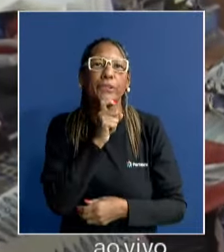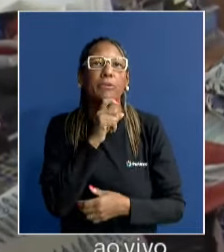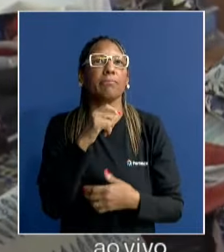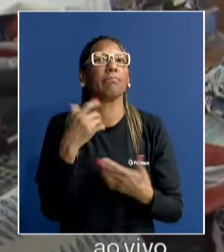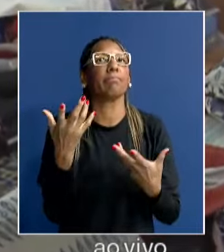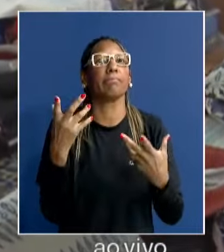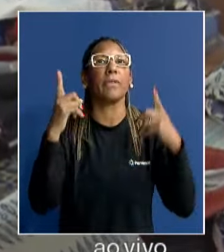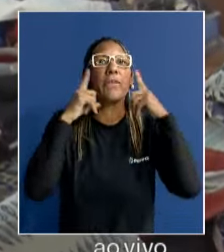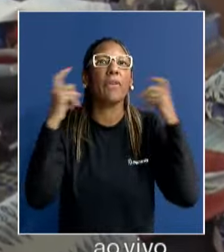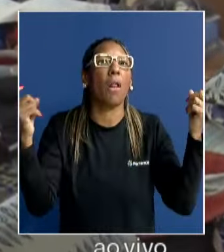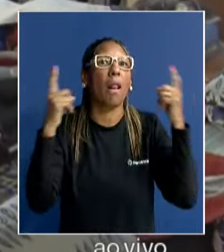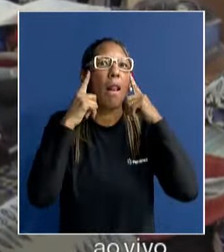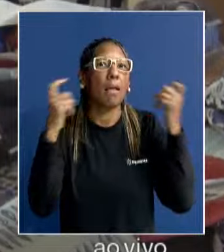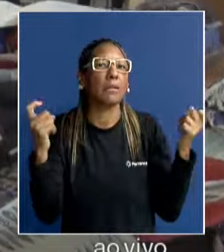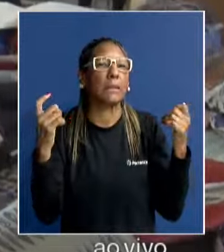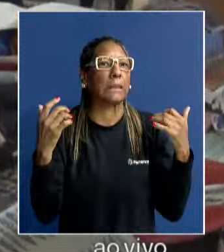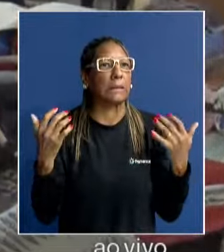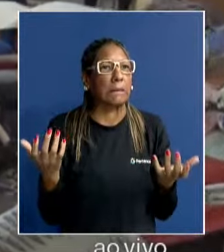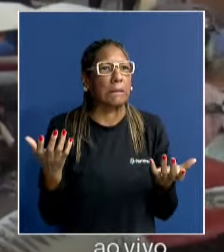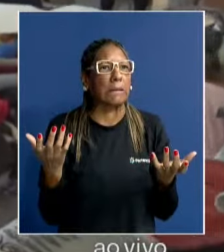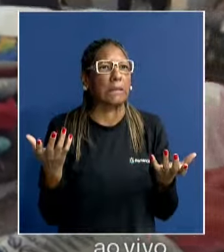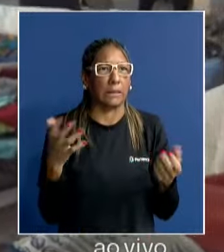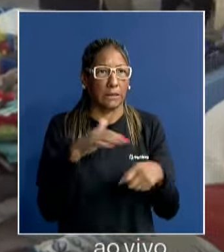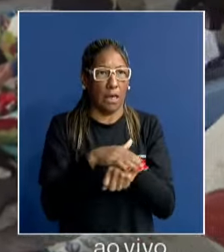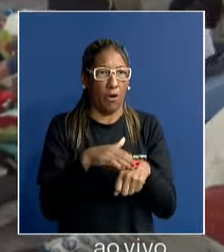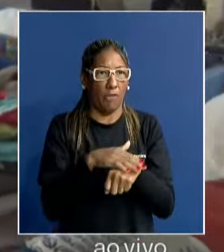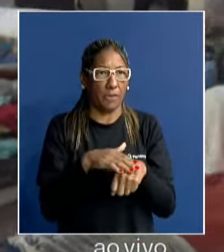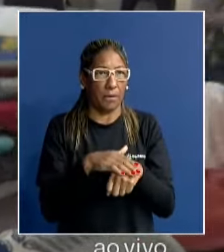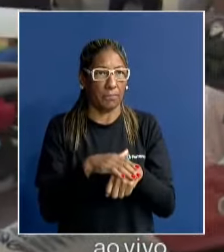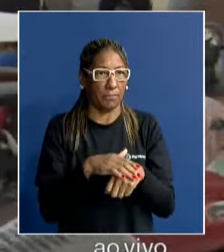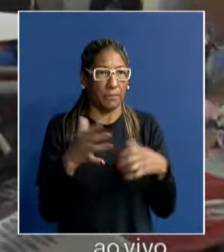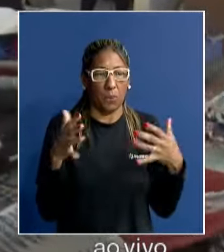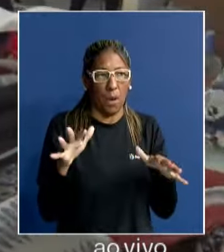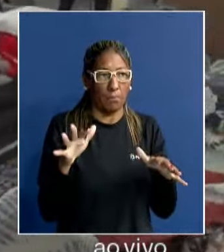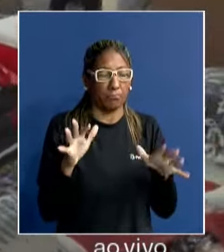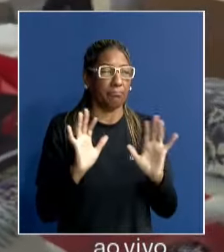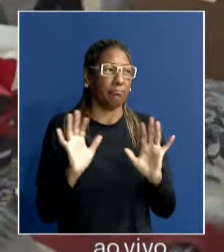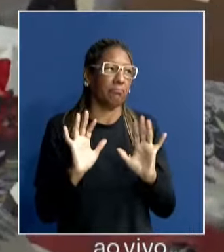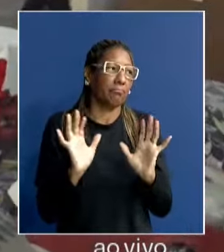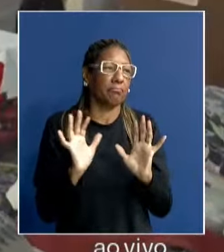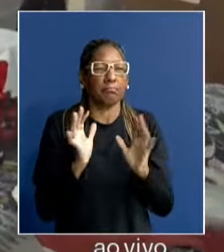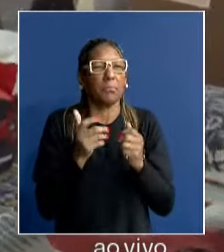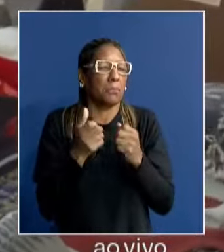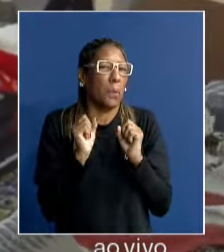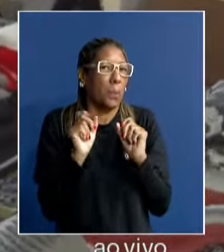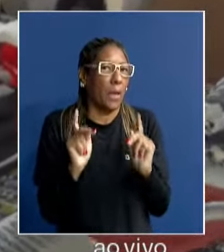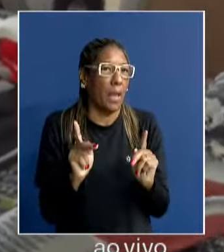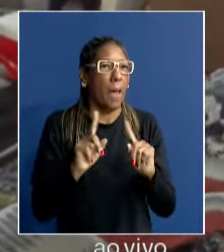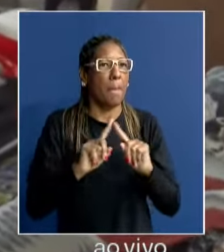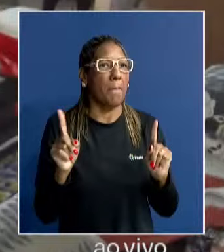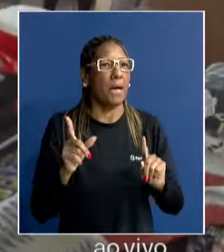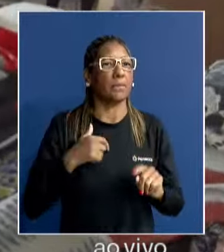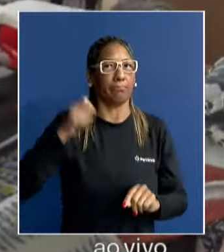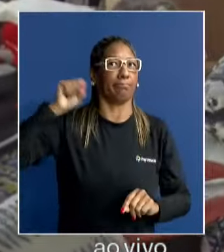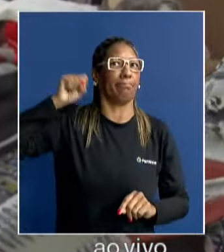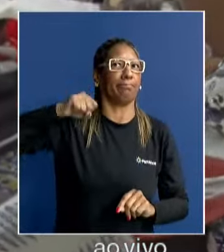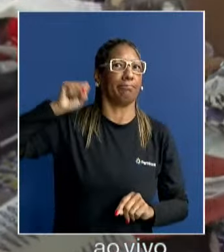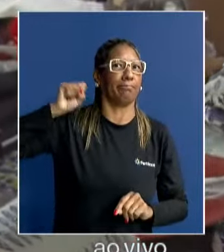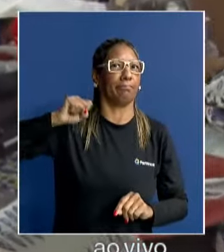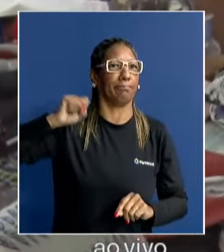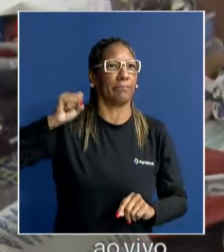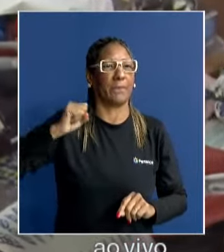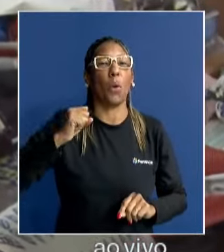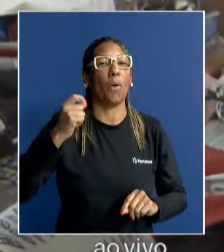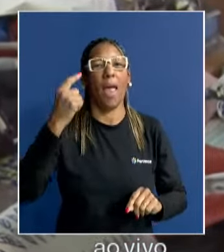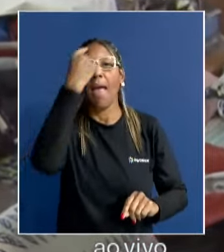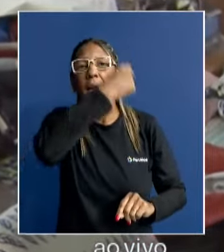Bastante violência. A senhora quer conversar conosco? Não, a senhora não quis conversar conosco. Mas está ali concordando aqui comigo. É uma das pessoas